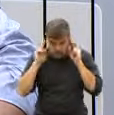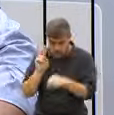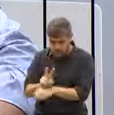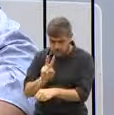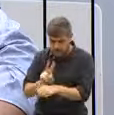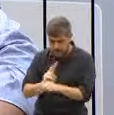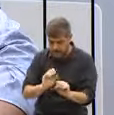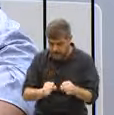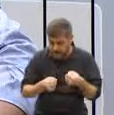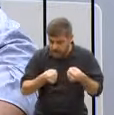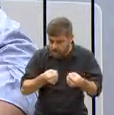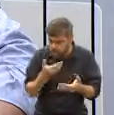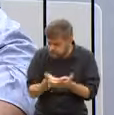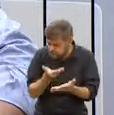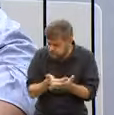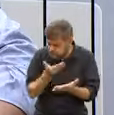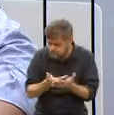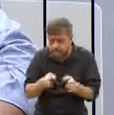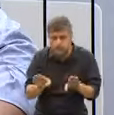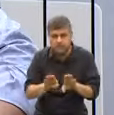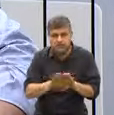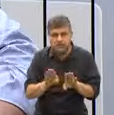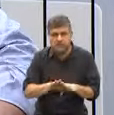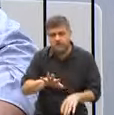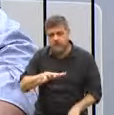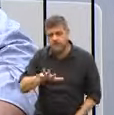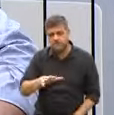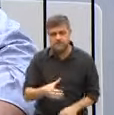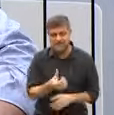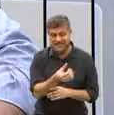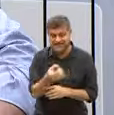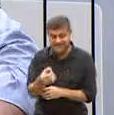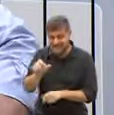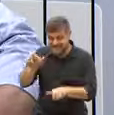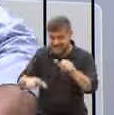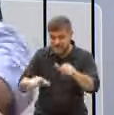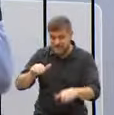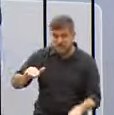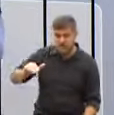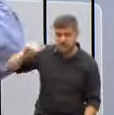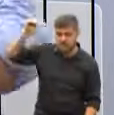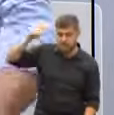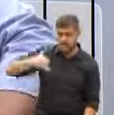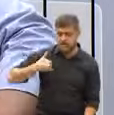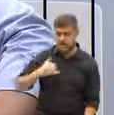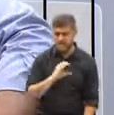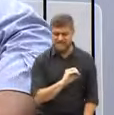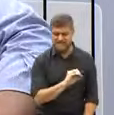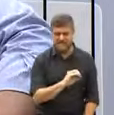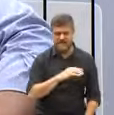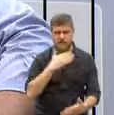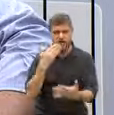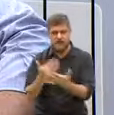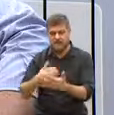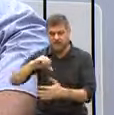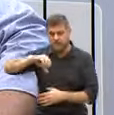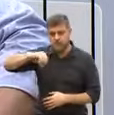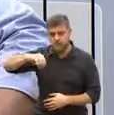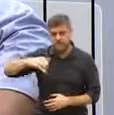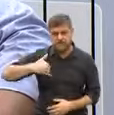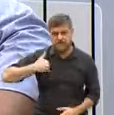com reforço escolar e passam em média aí umas 600 pessoas adultos aí de 0 a... Tem um paciente de 90